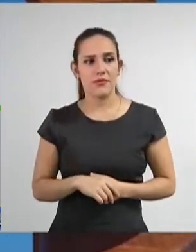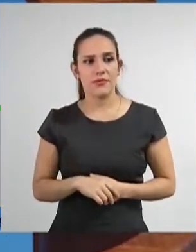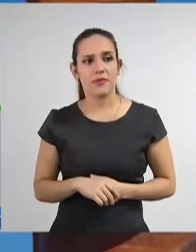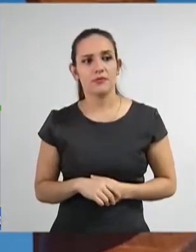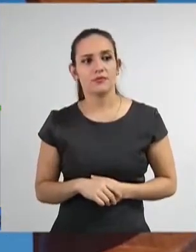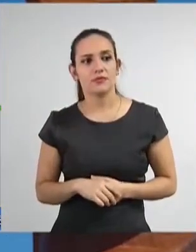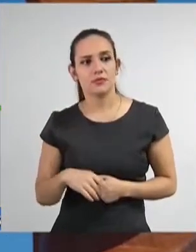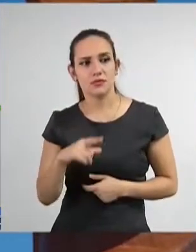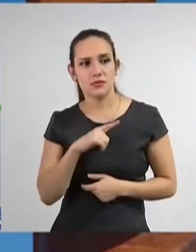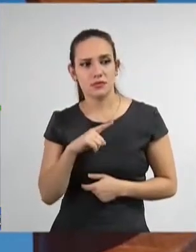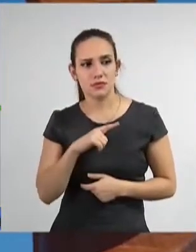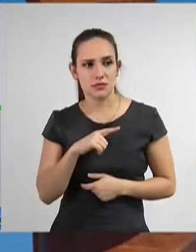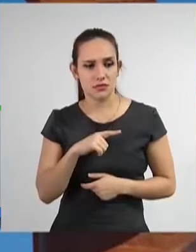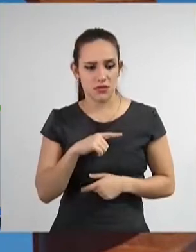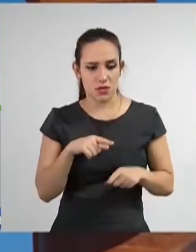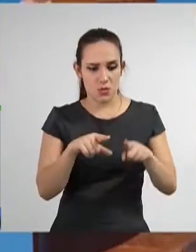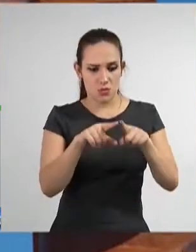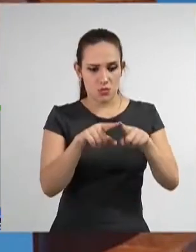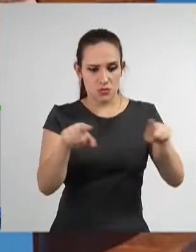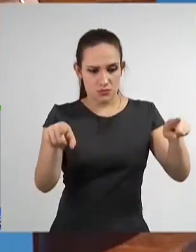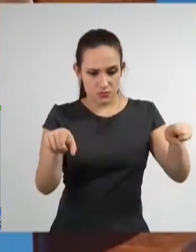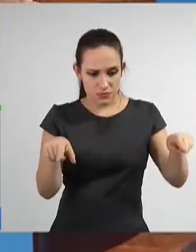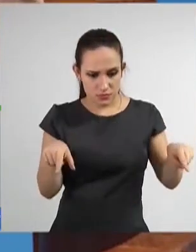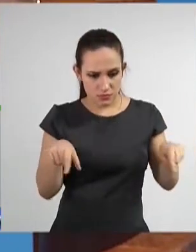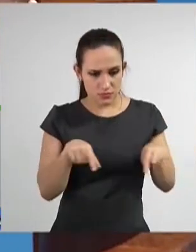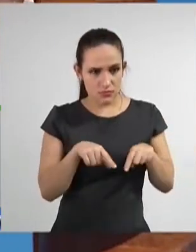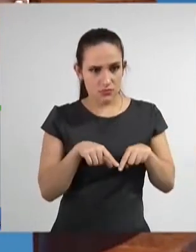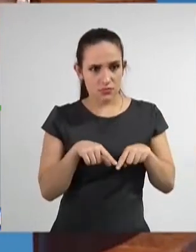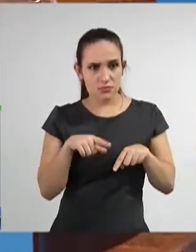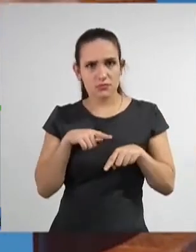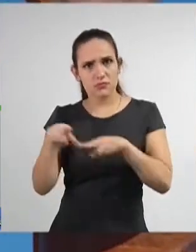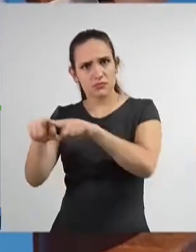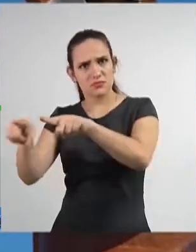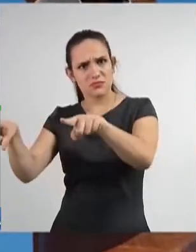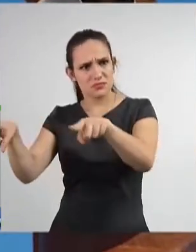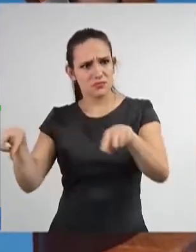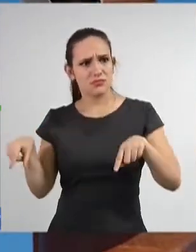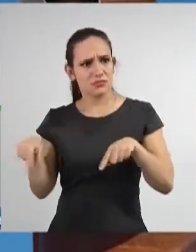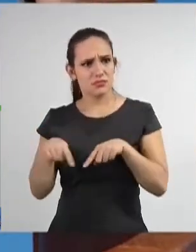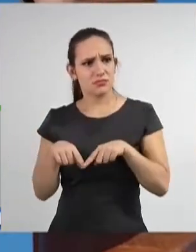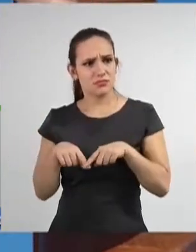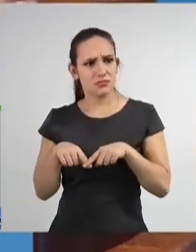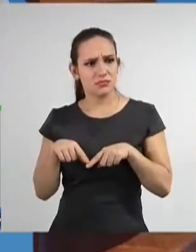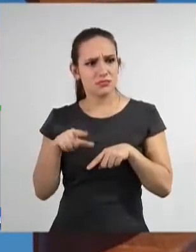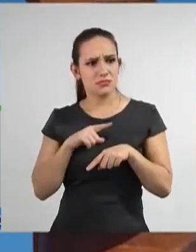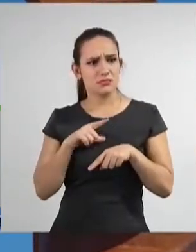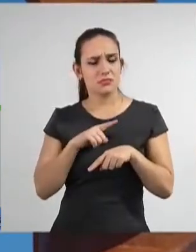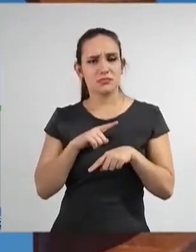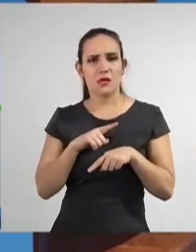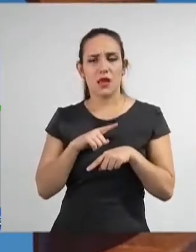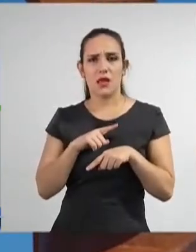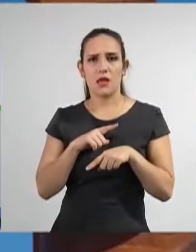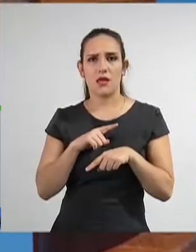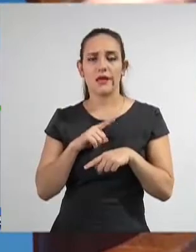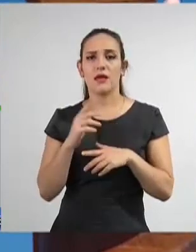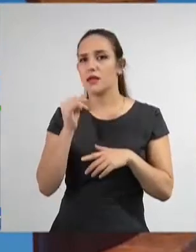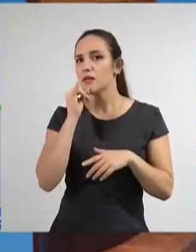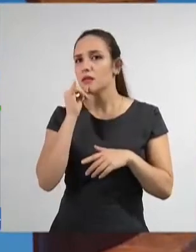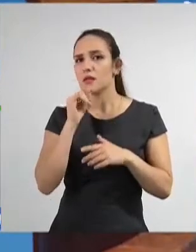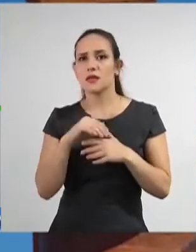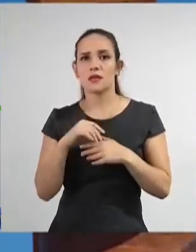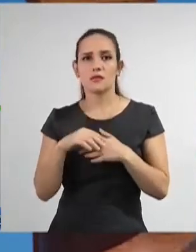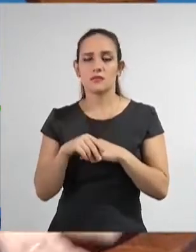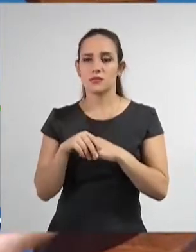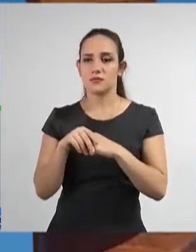numa quadra ou 2 quadras, onde existem 2 semáforos, entre esses 2 semáforos tem um radar. Qual